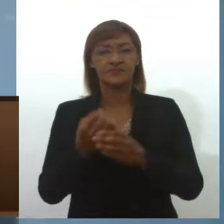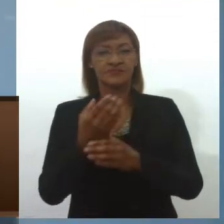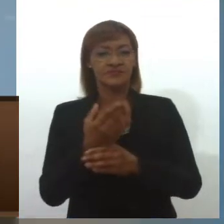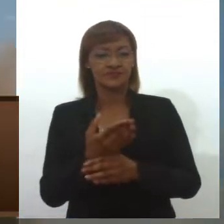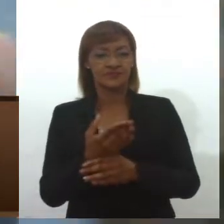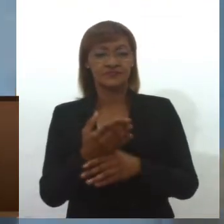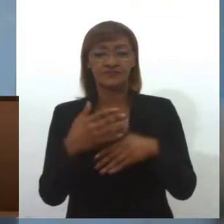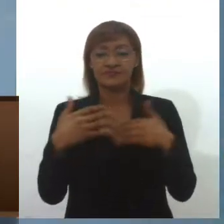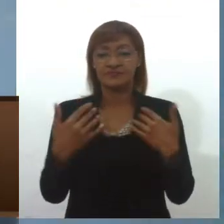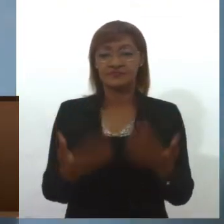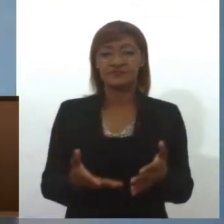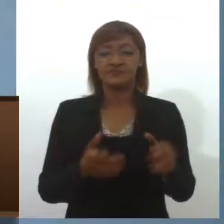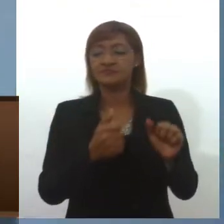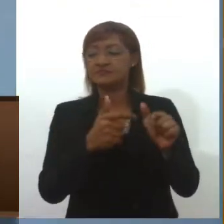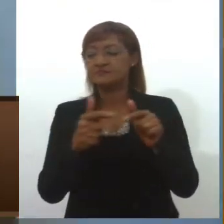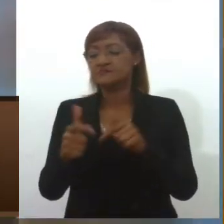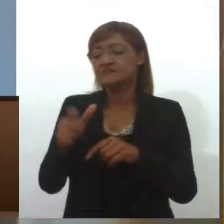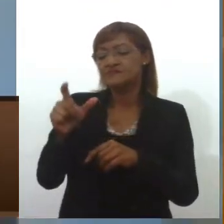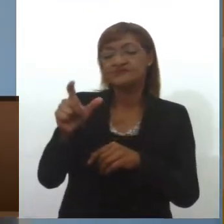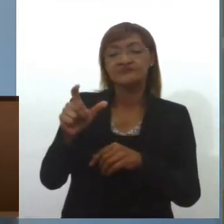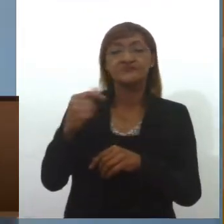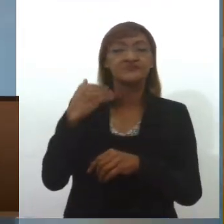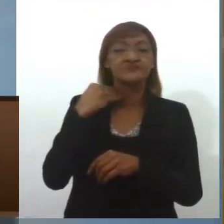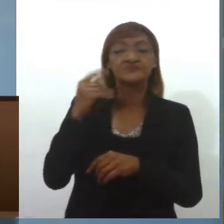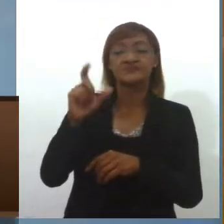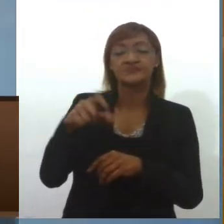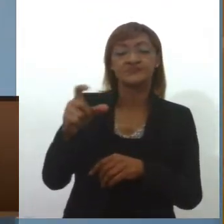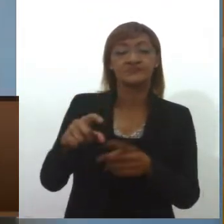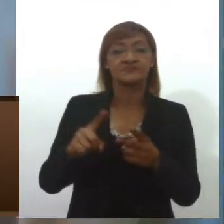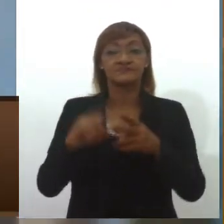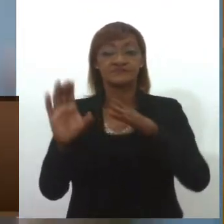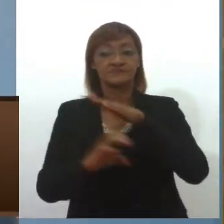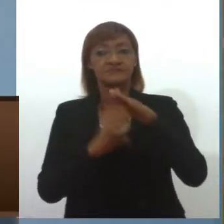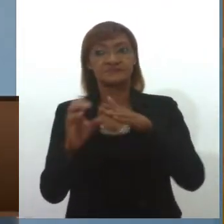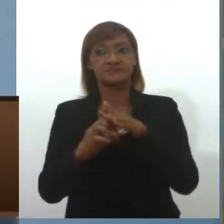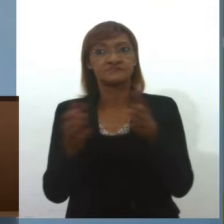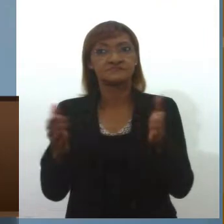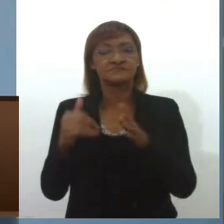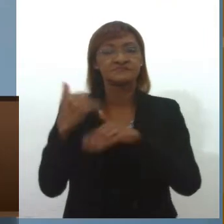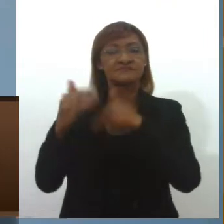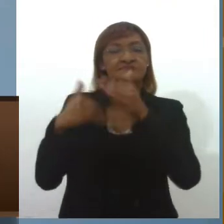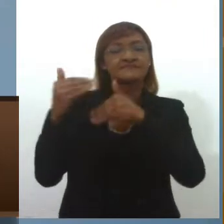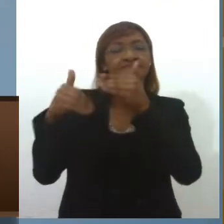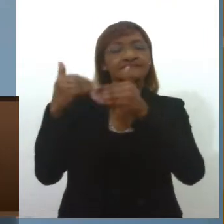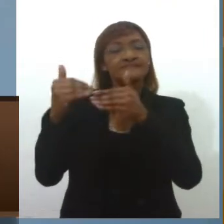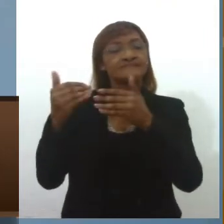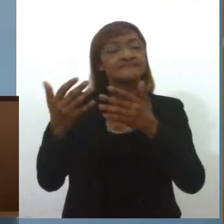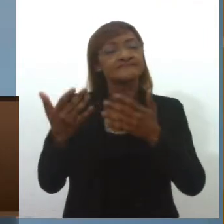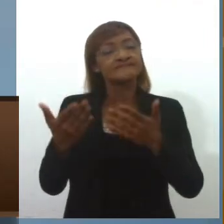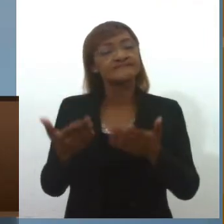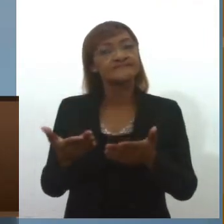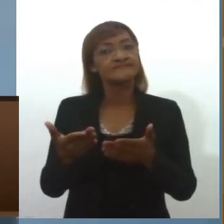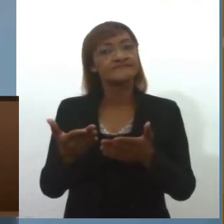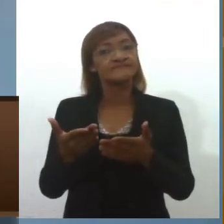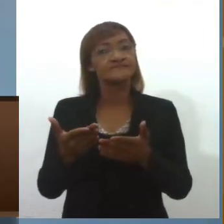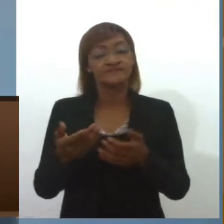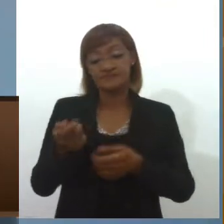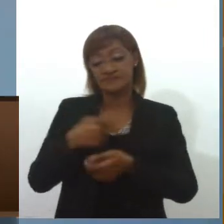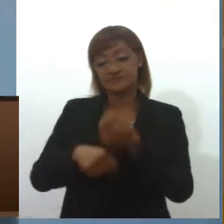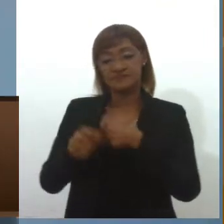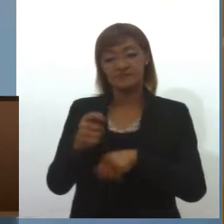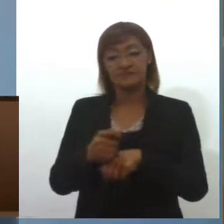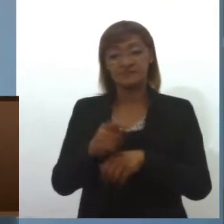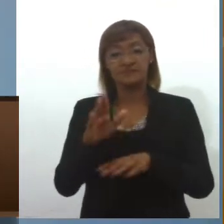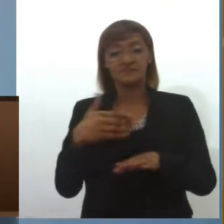fintechs, operadoras de cartão, empresas que foram abrindo, oferecendo mais facilidades no mercado financeiro, ele ainda